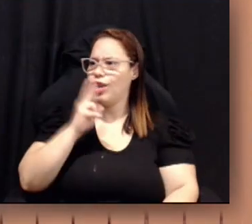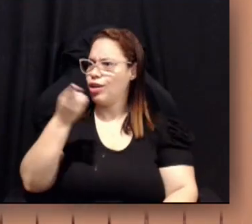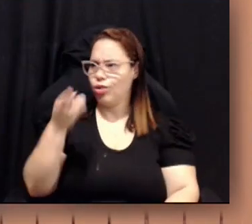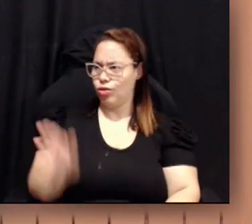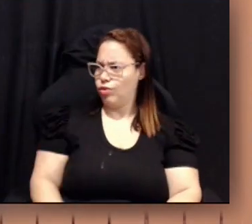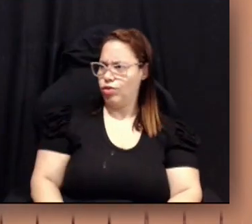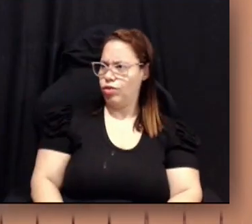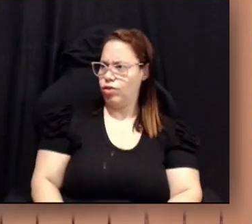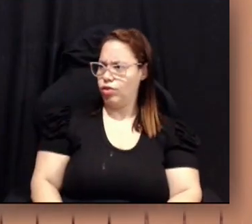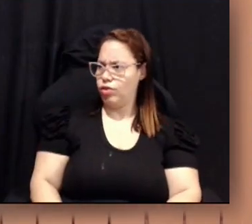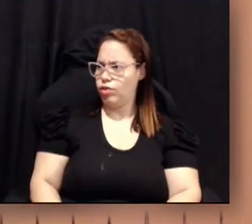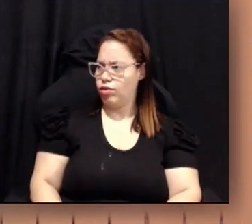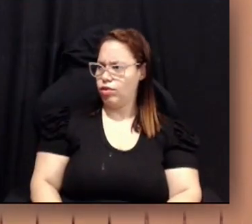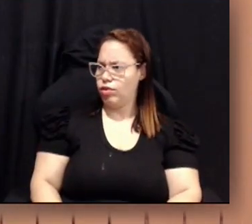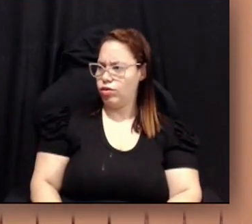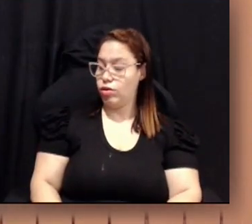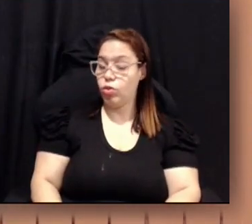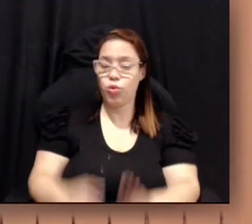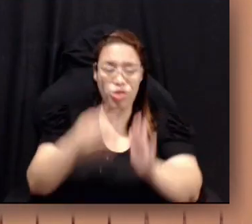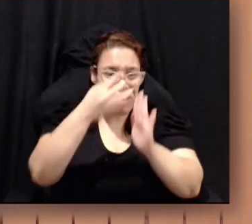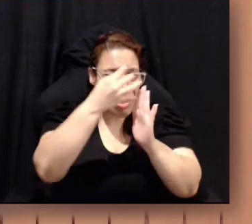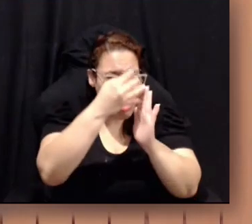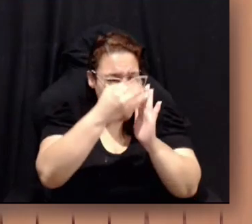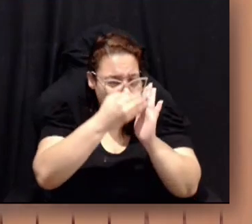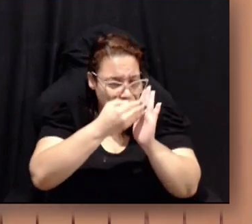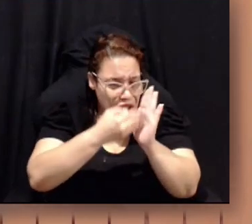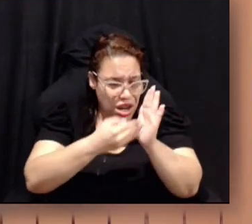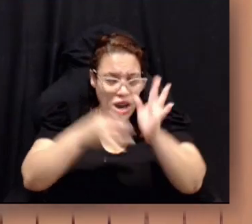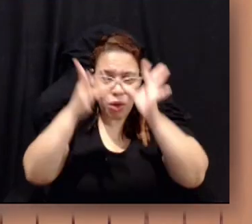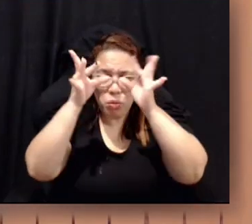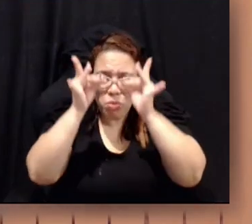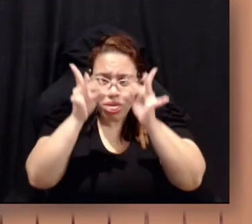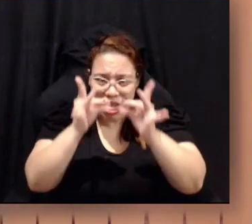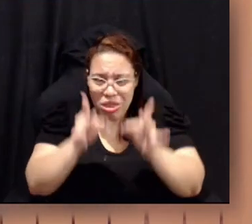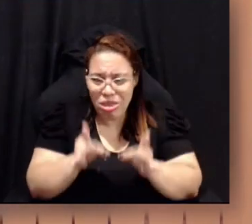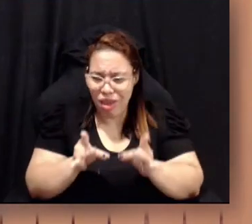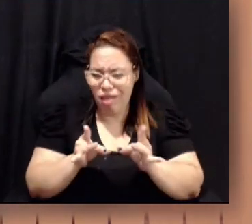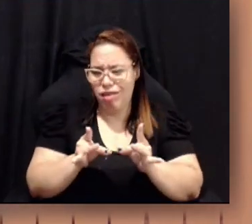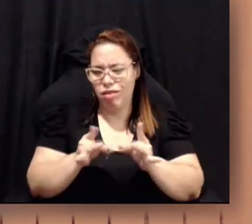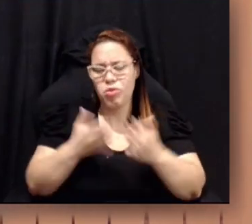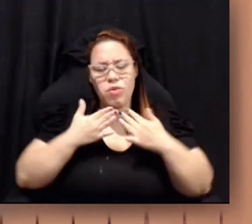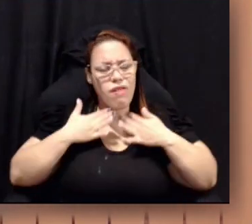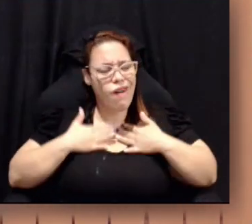com muita restrição, não que a gente não deva utilizar as tecnologias